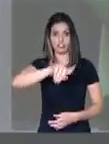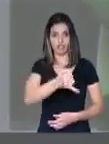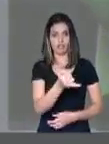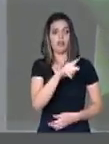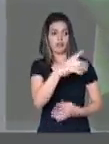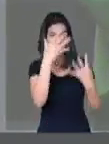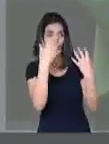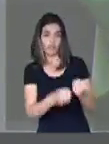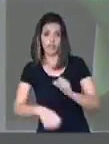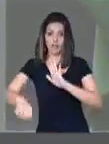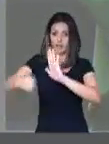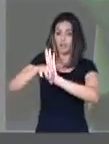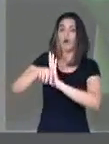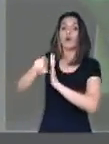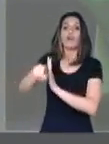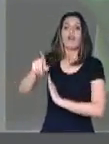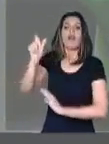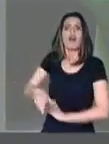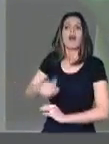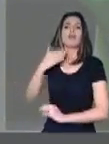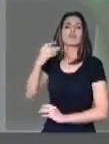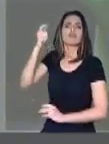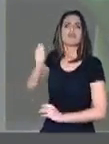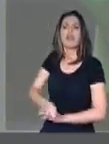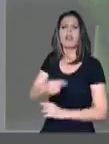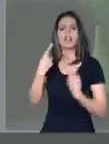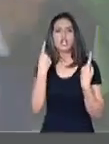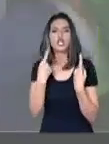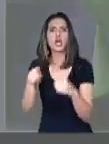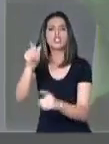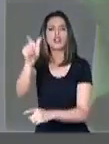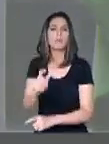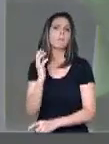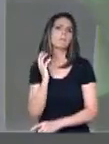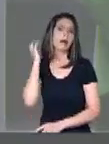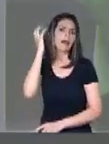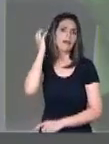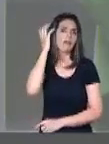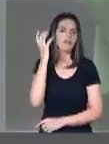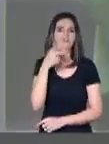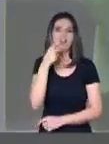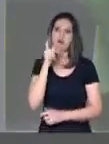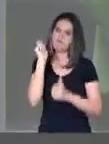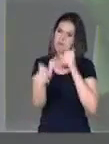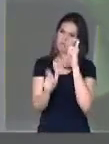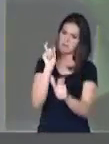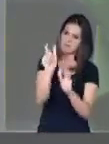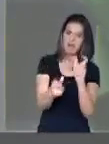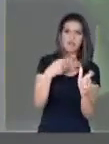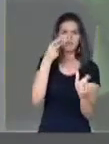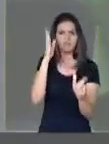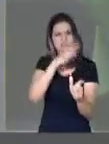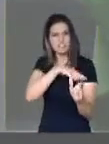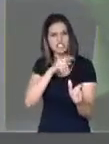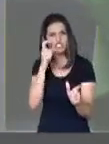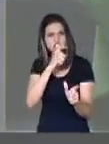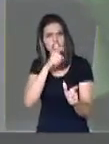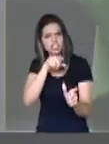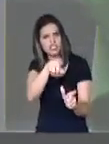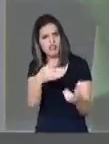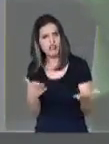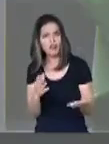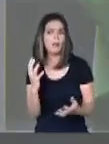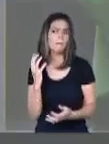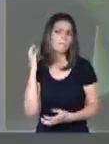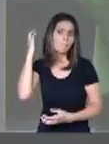desembargadora que proferiu uma série de fake news contra a companheira Marielle Franco. E nós precisamos